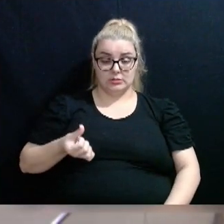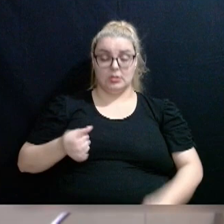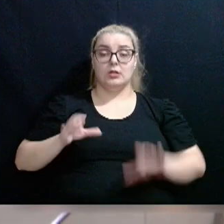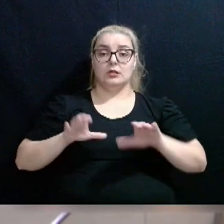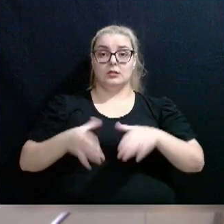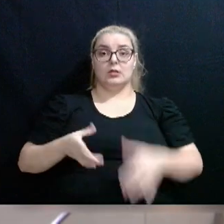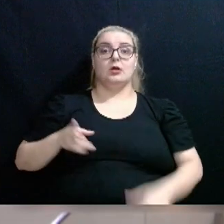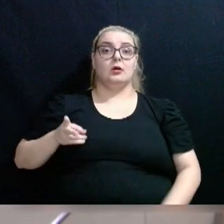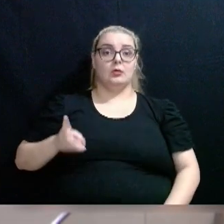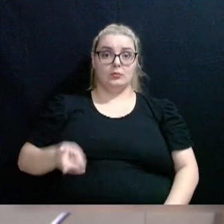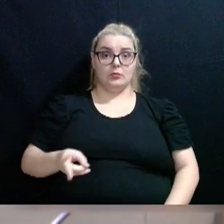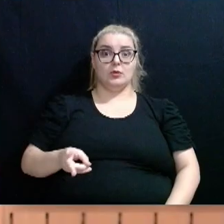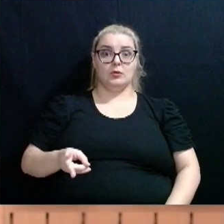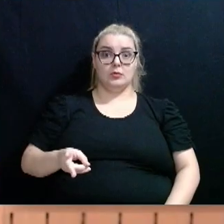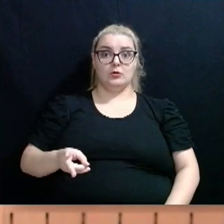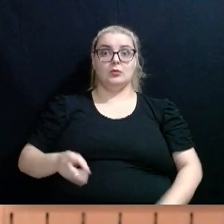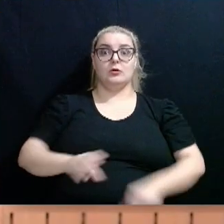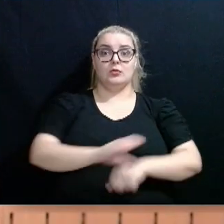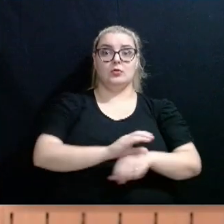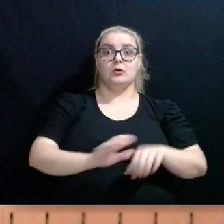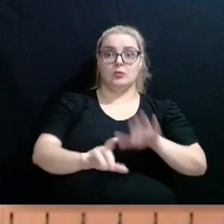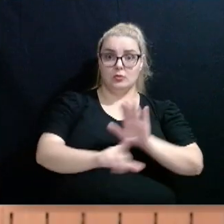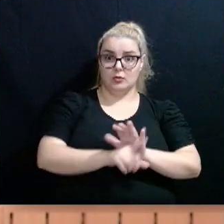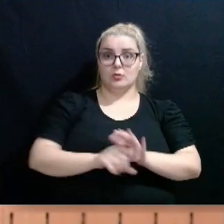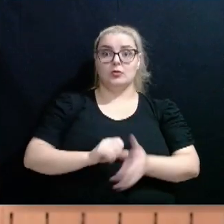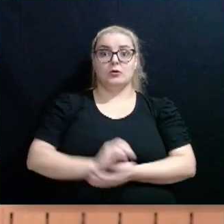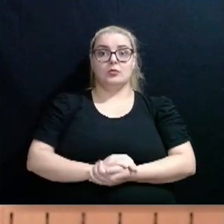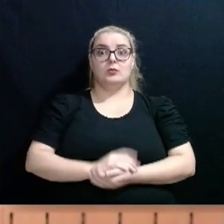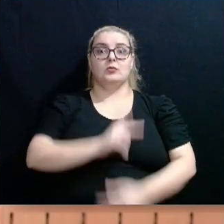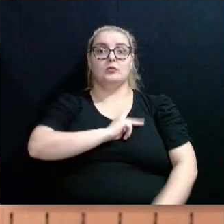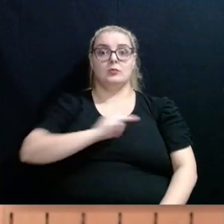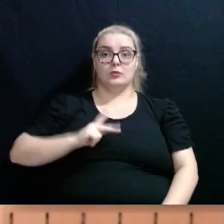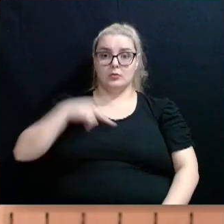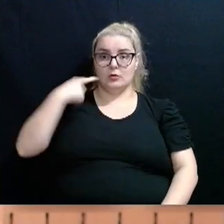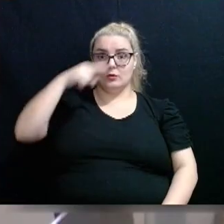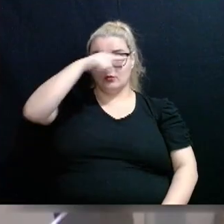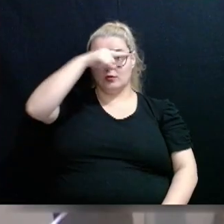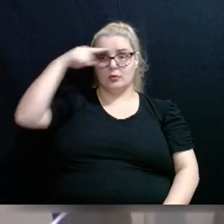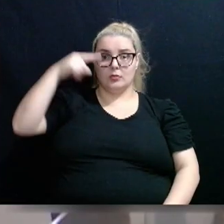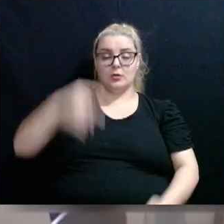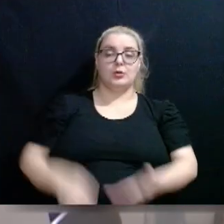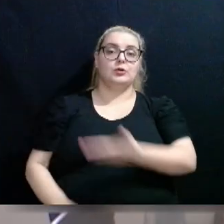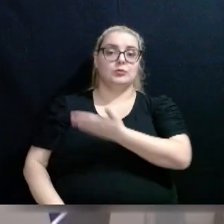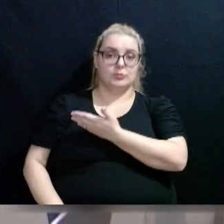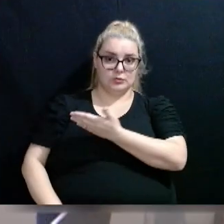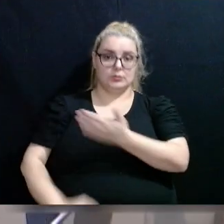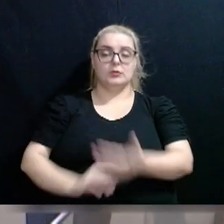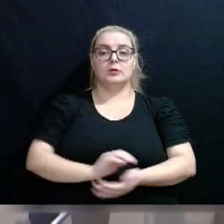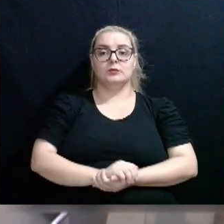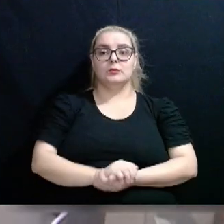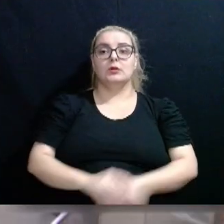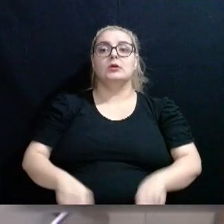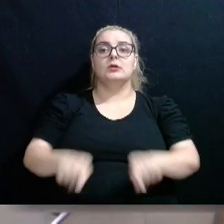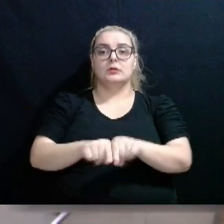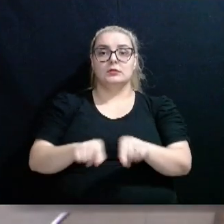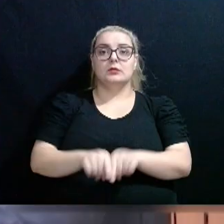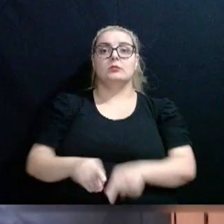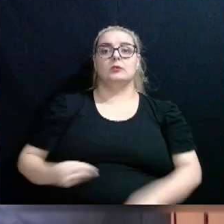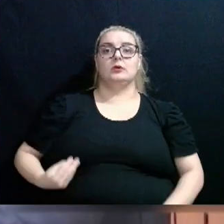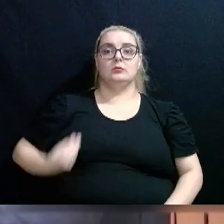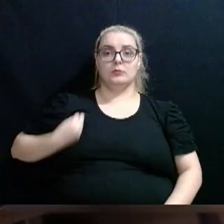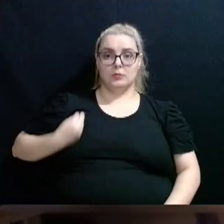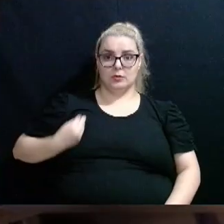de Constituição e Legalidade foi presidida pelo vereador Otto Alejandro. Também estiveram presentes os